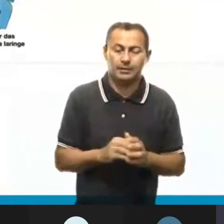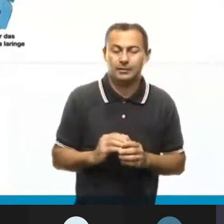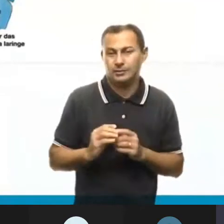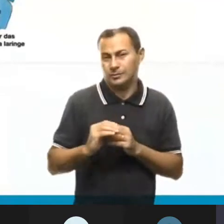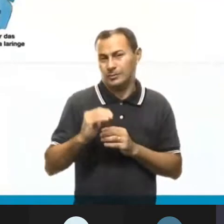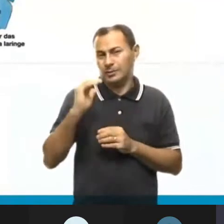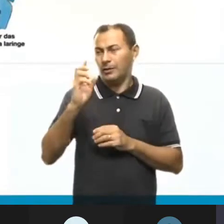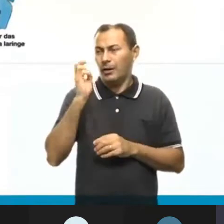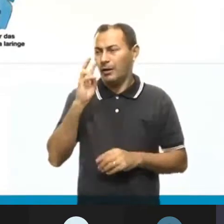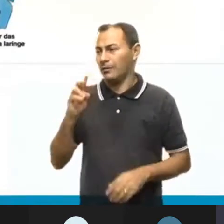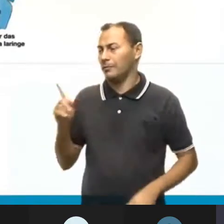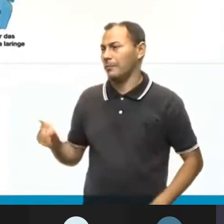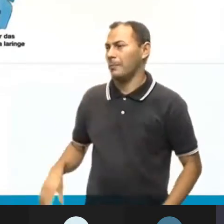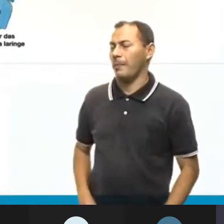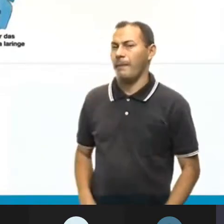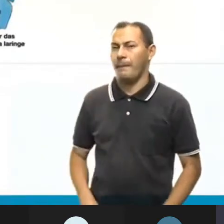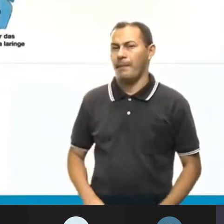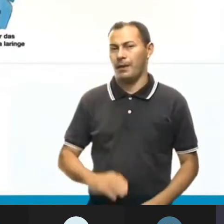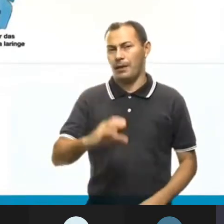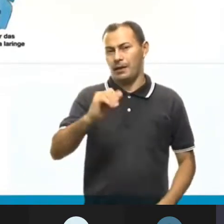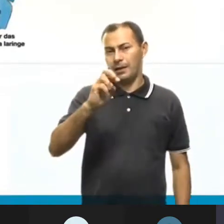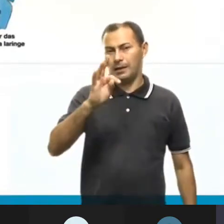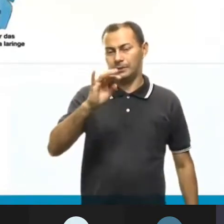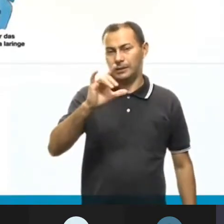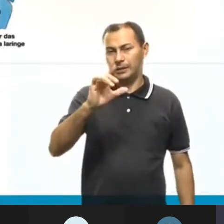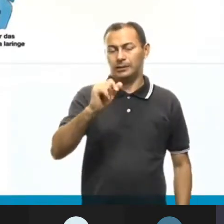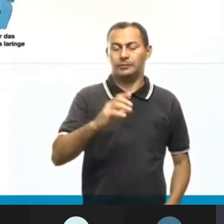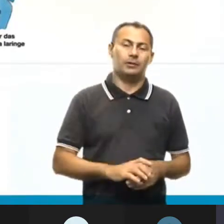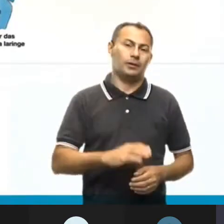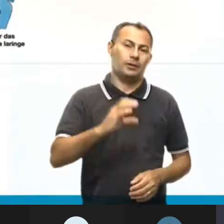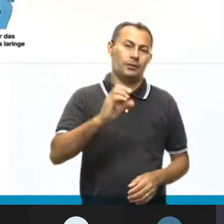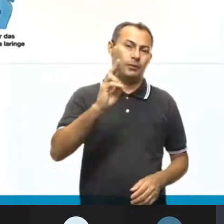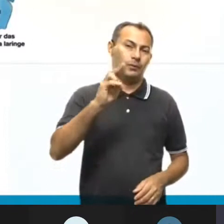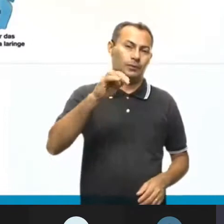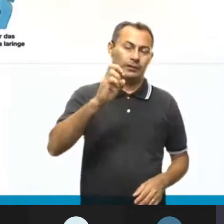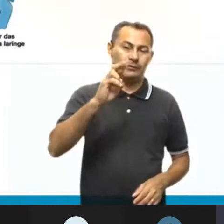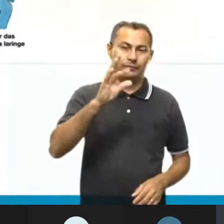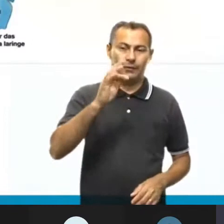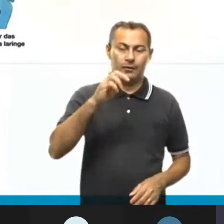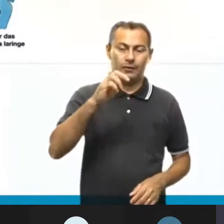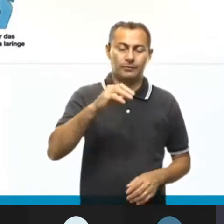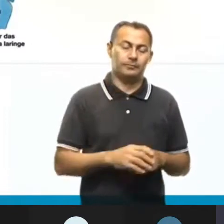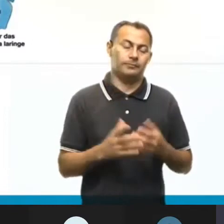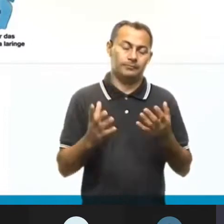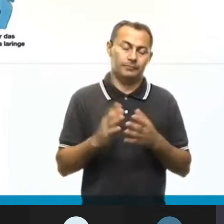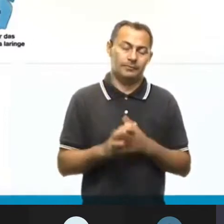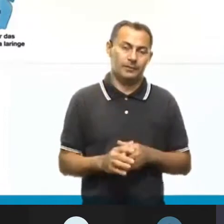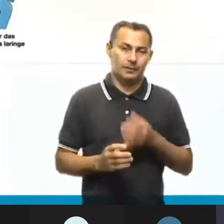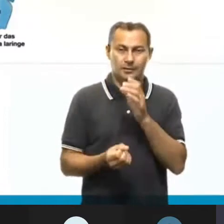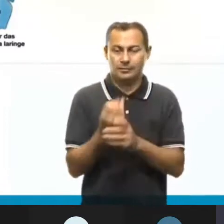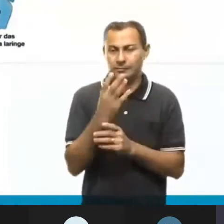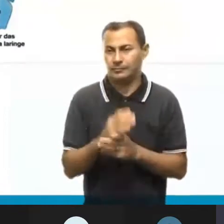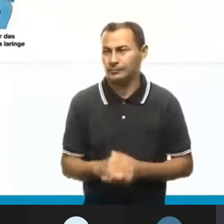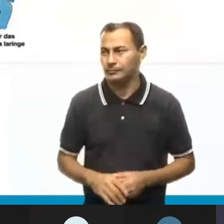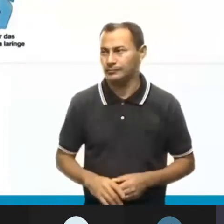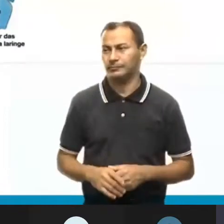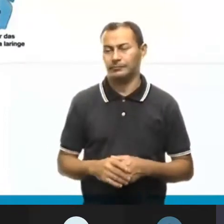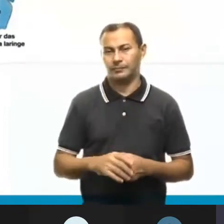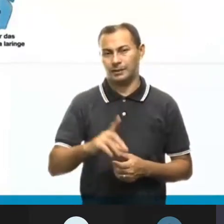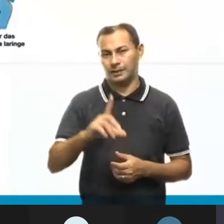bem superiorzinha aqui, ó, que é a cartilagem cuneiforme. Então, essas são as cartilagens que formam